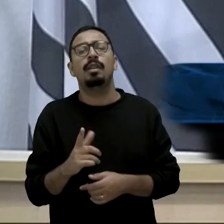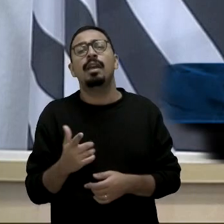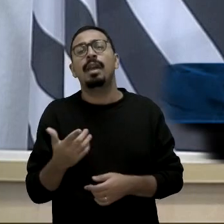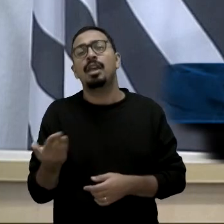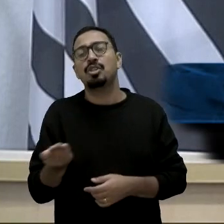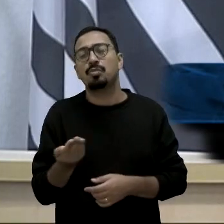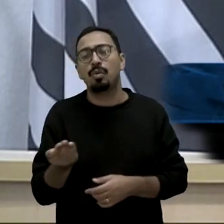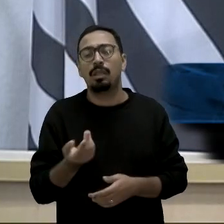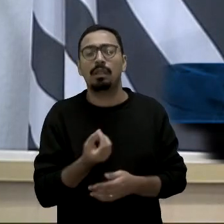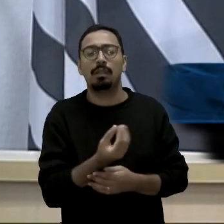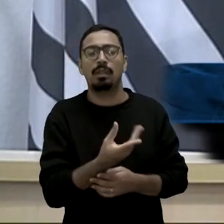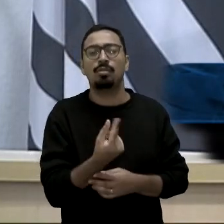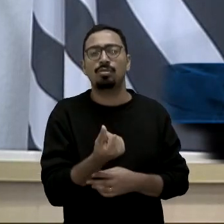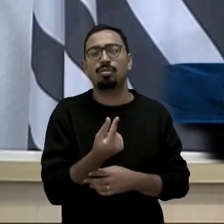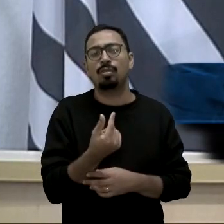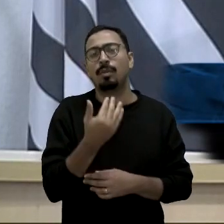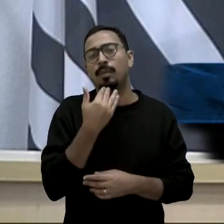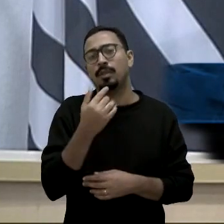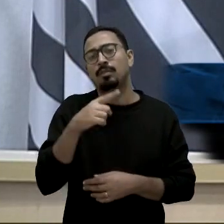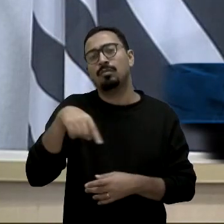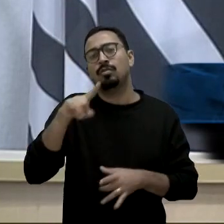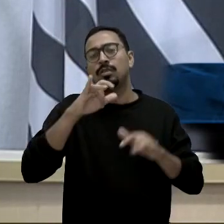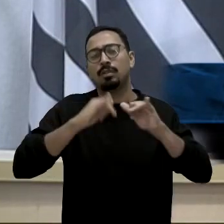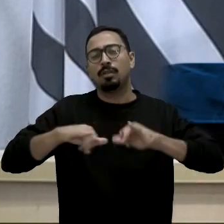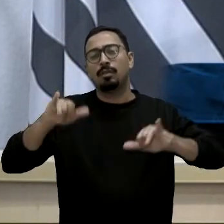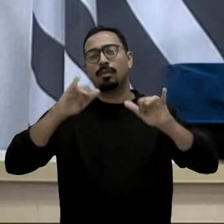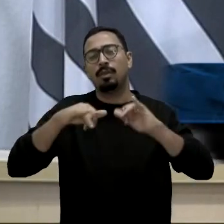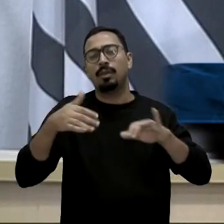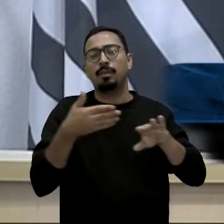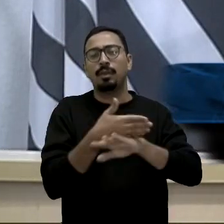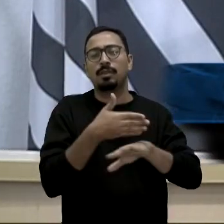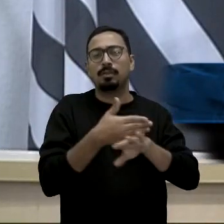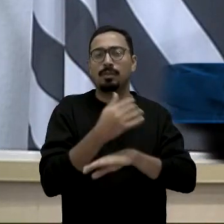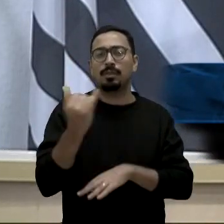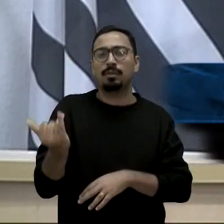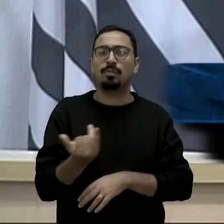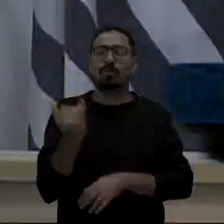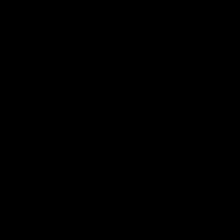convido a você a participar dessa campanha, que é muito importante para o nosso município.